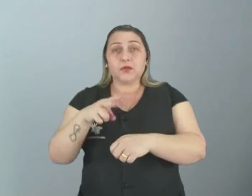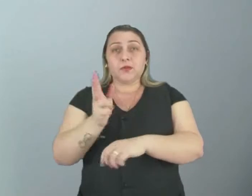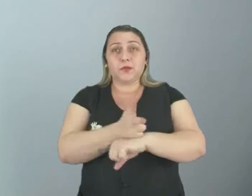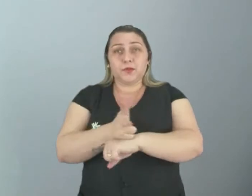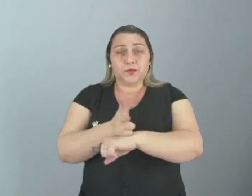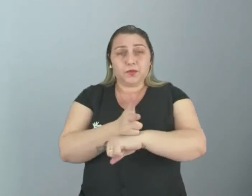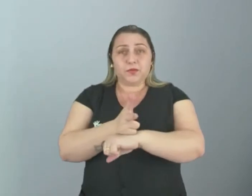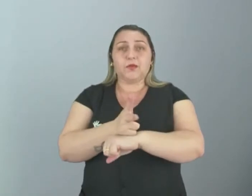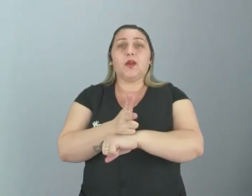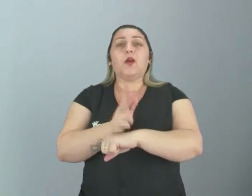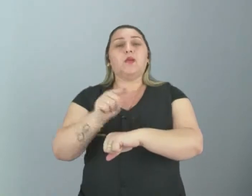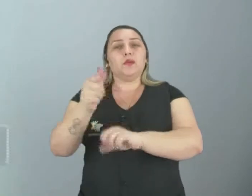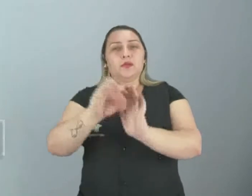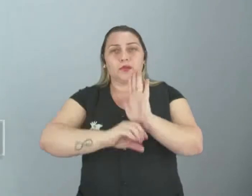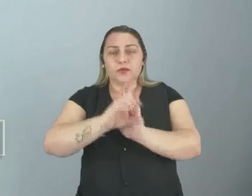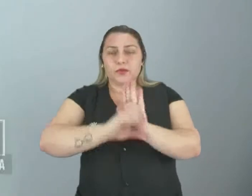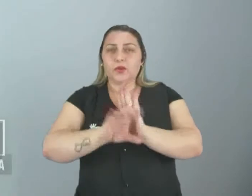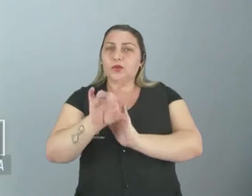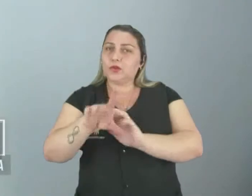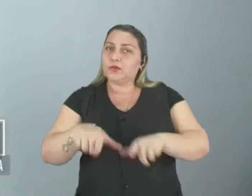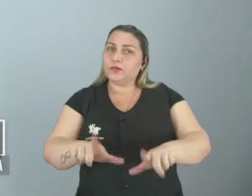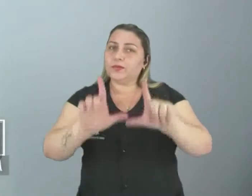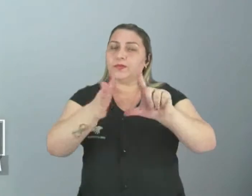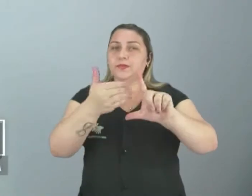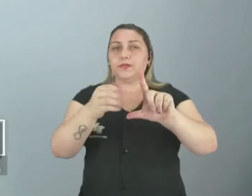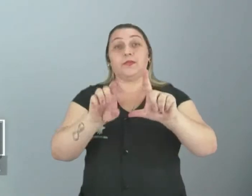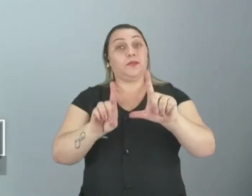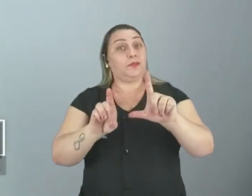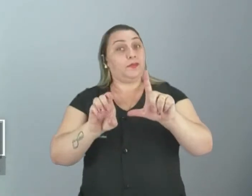videoaulas e acompanhar outros conteúdos, é só acessar a